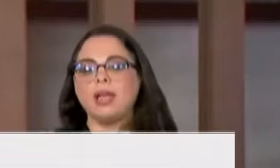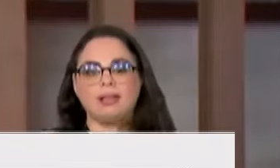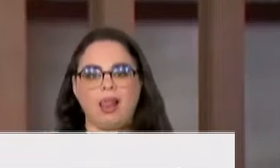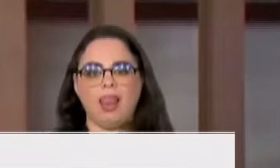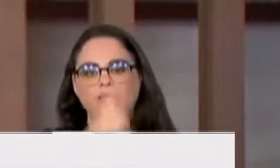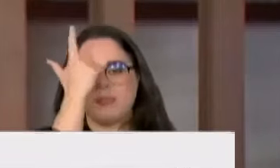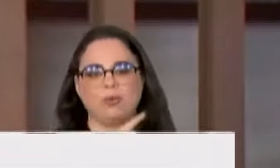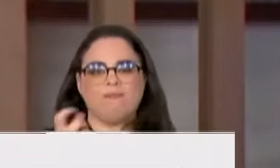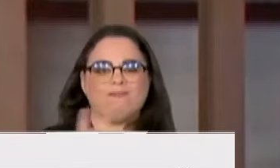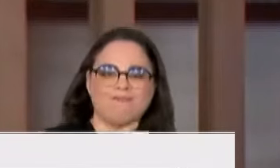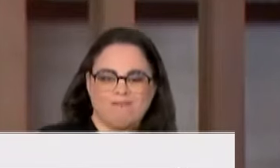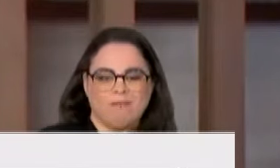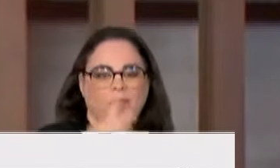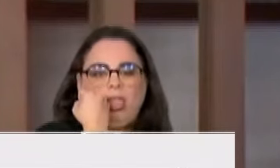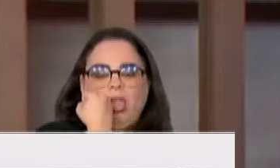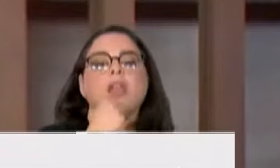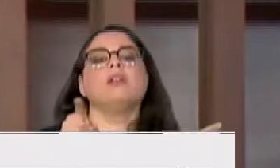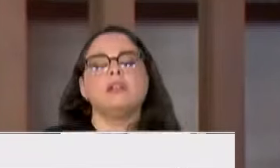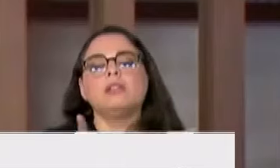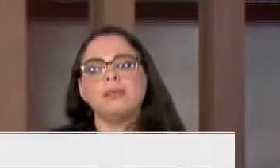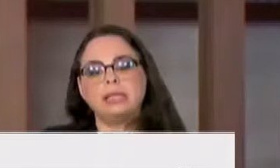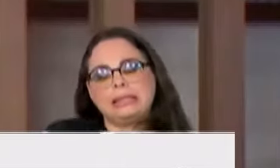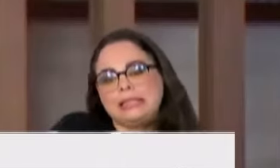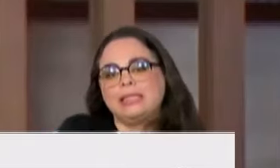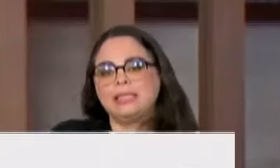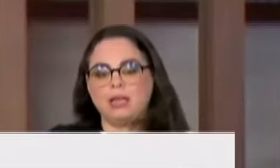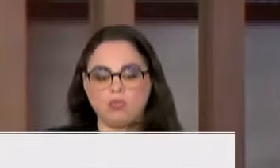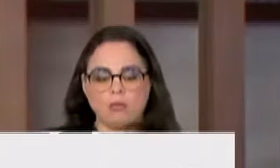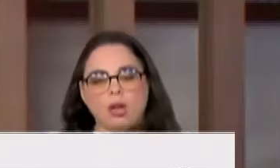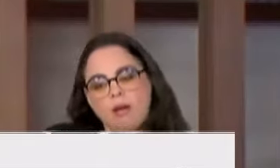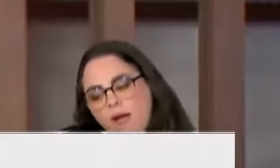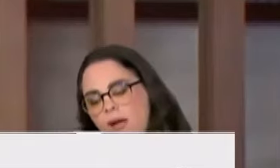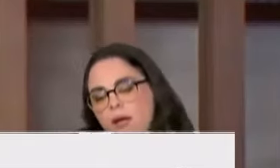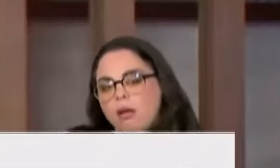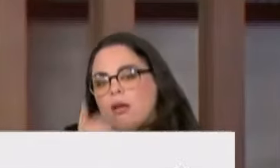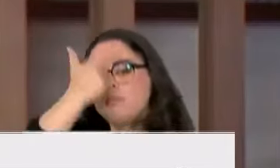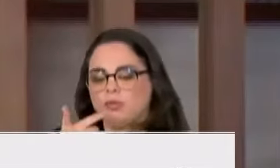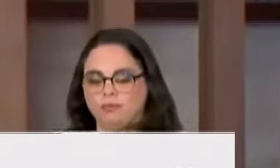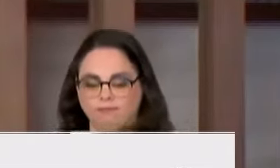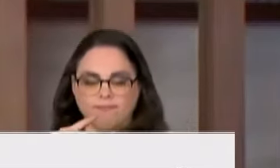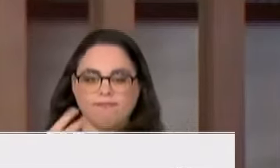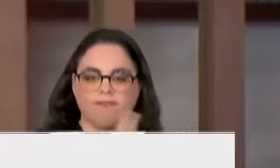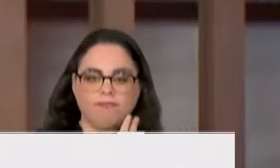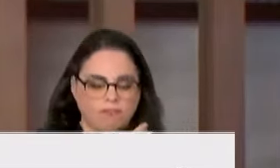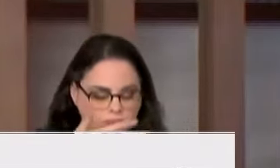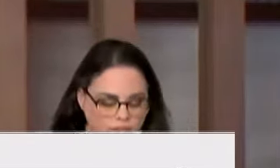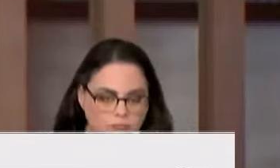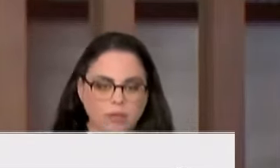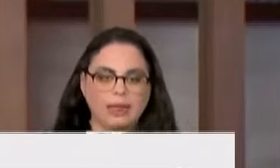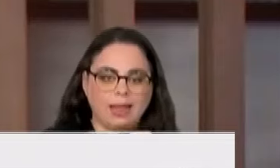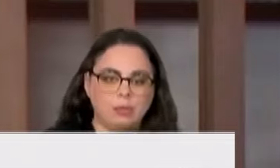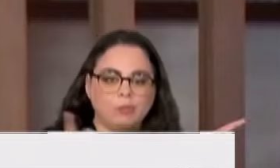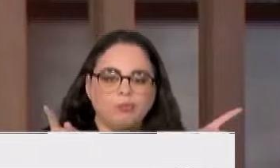e, sobretudo, a entrada de auxílio humanitário, de forma que as pessoas pudessem ser, no menor prazo de